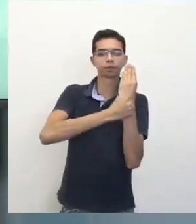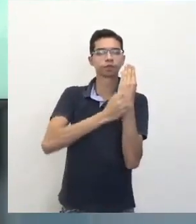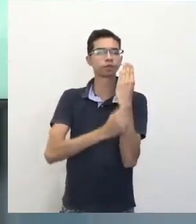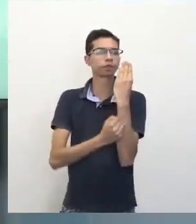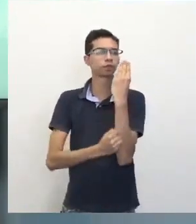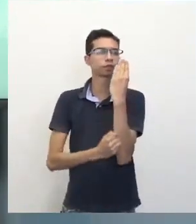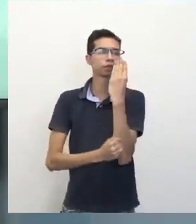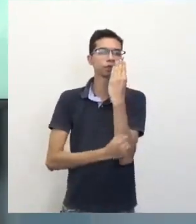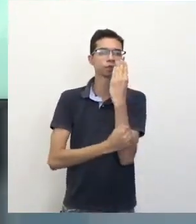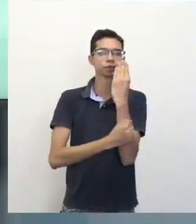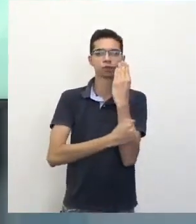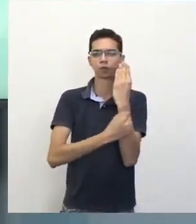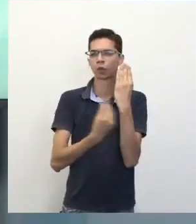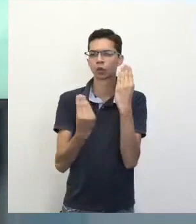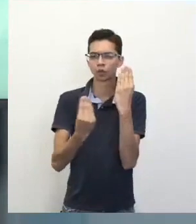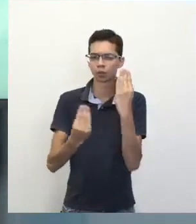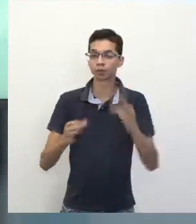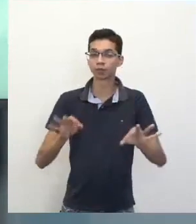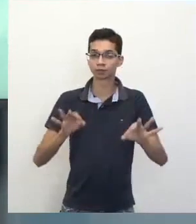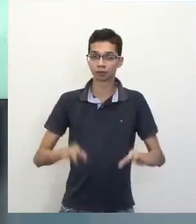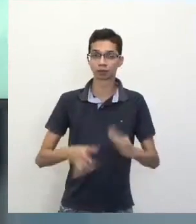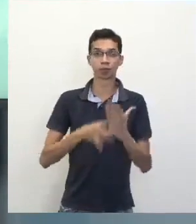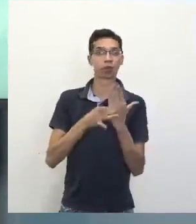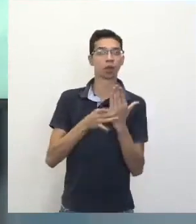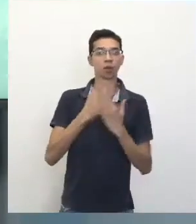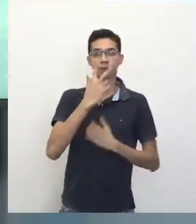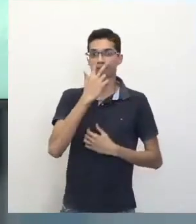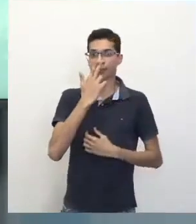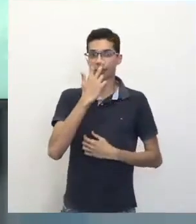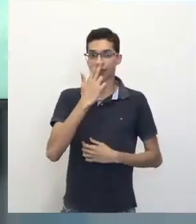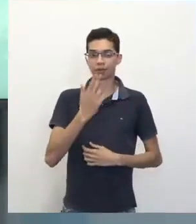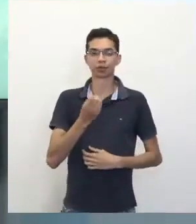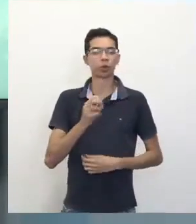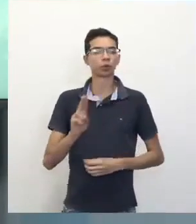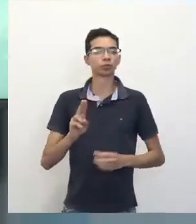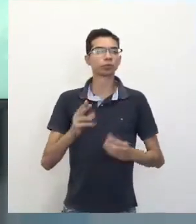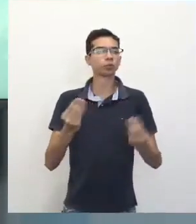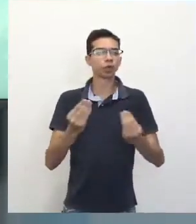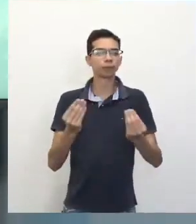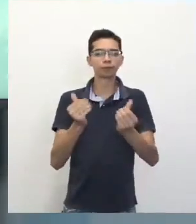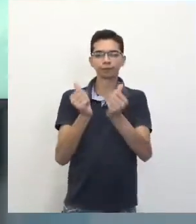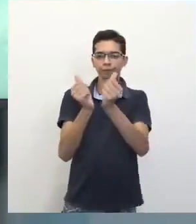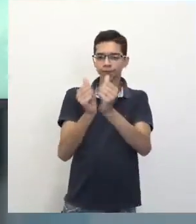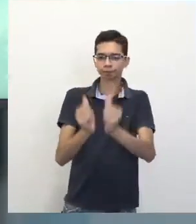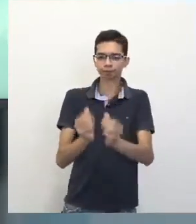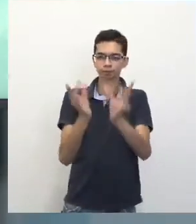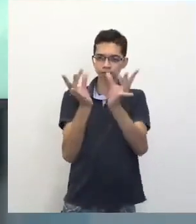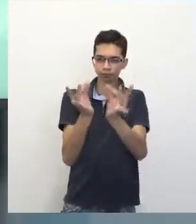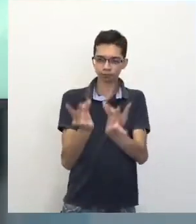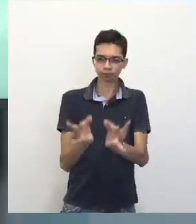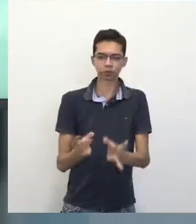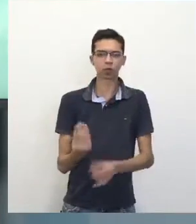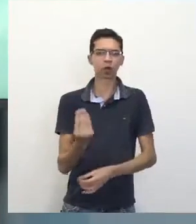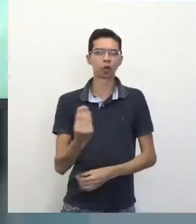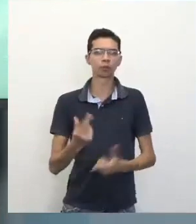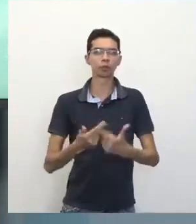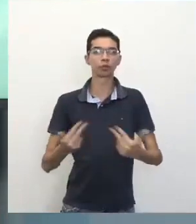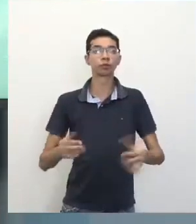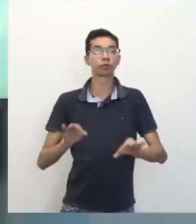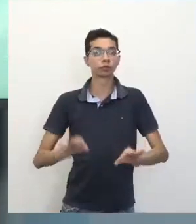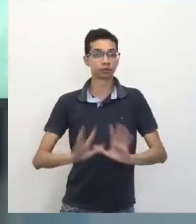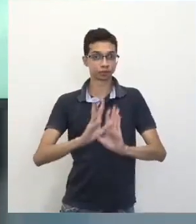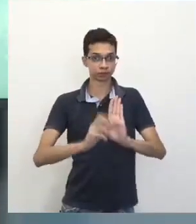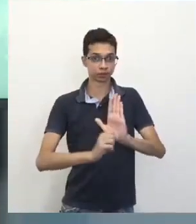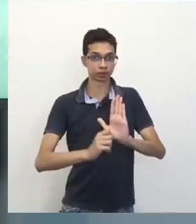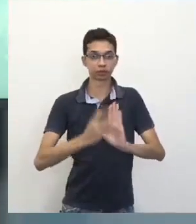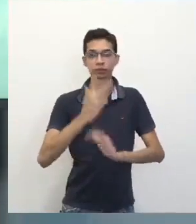essa escultura? Ela vai ser realista? Ela vai ser... Que formato que ela vai ter? Né? Ela vai ser apenas uma coisa simbólica?